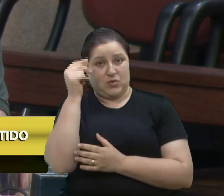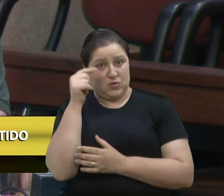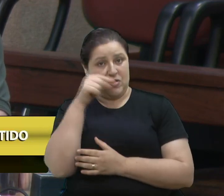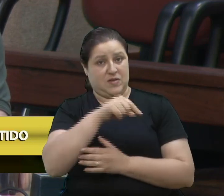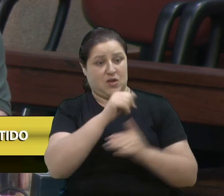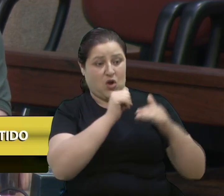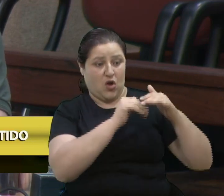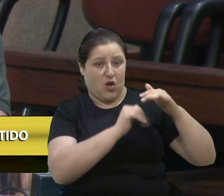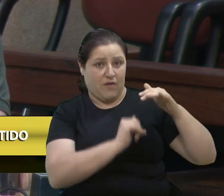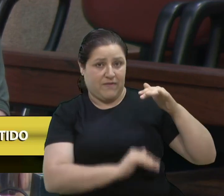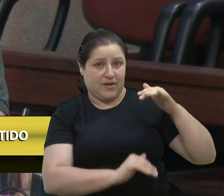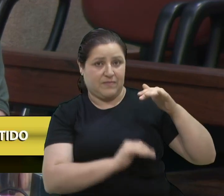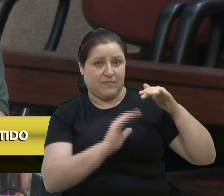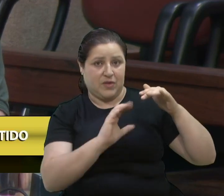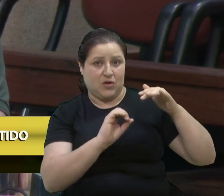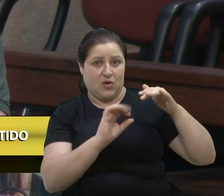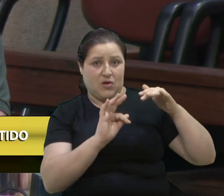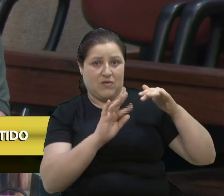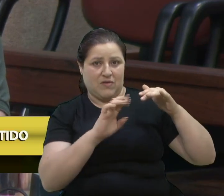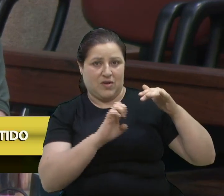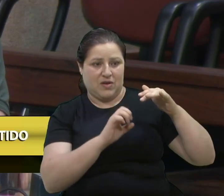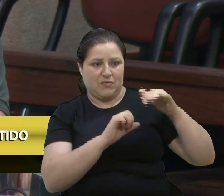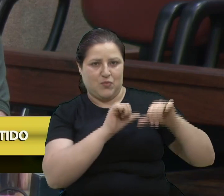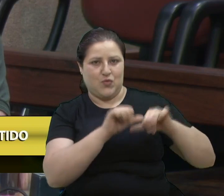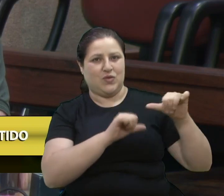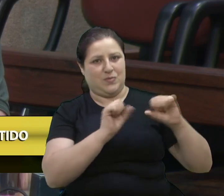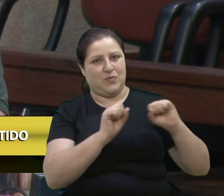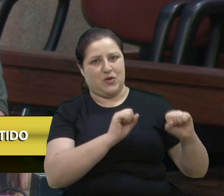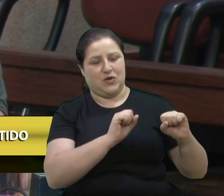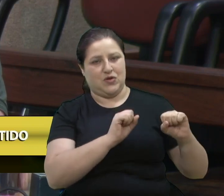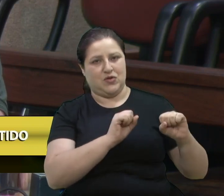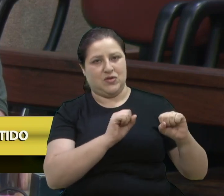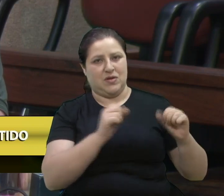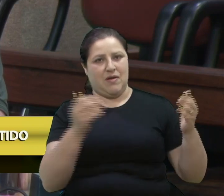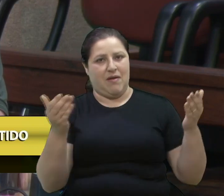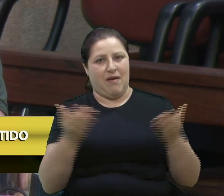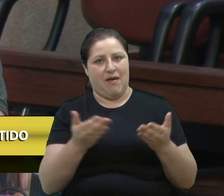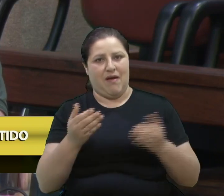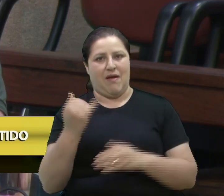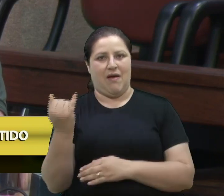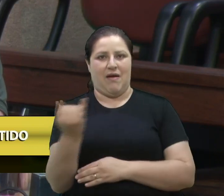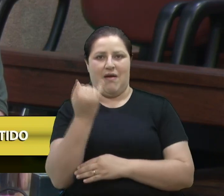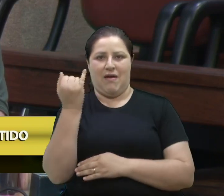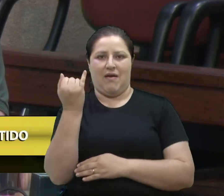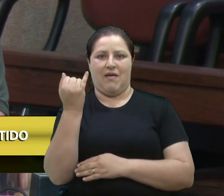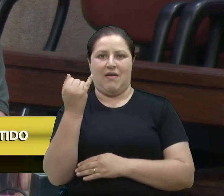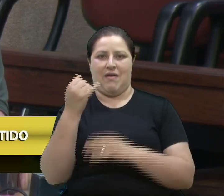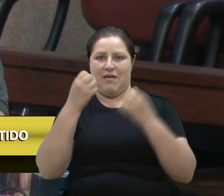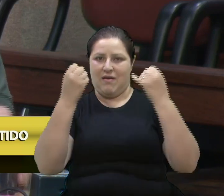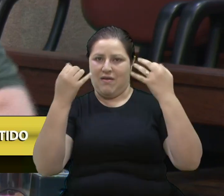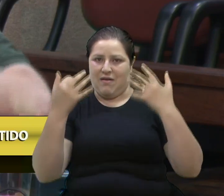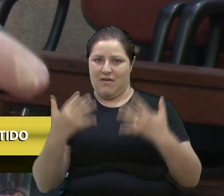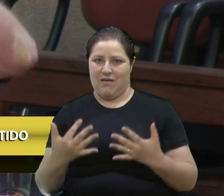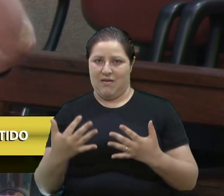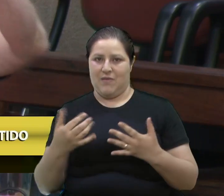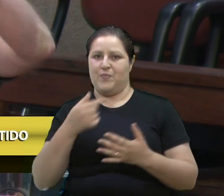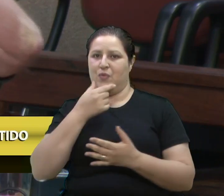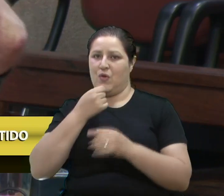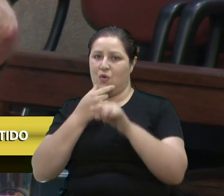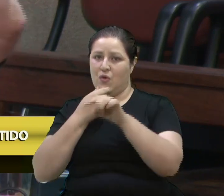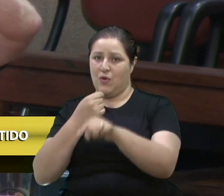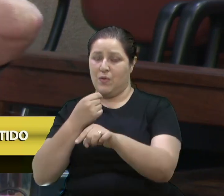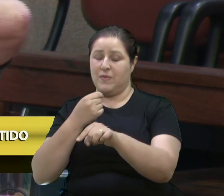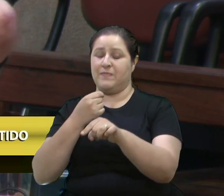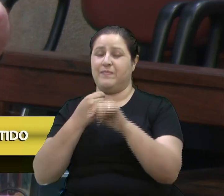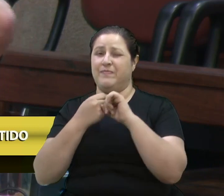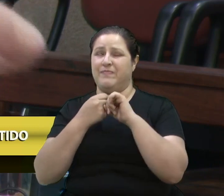tão importante que a gente está vivendo uma realidade onde o secretário de obras lá, que todo mundo tem o contato dele,